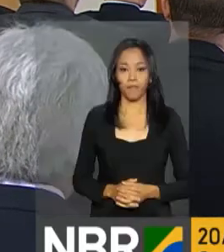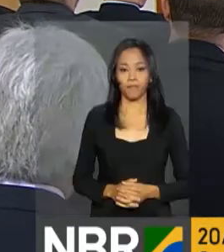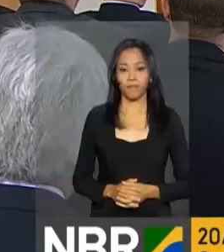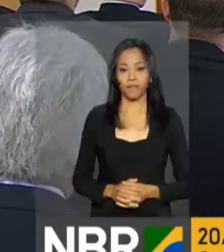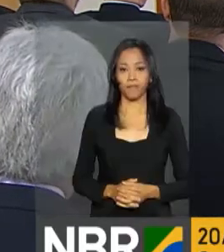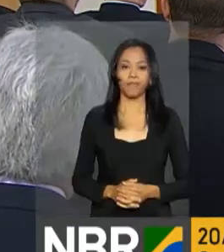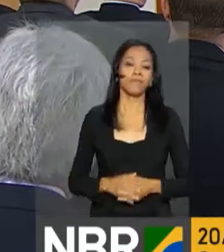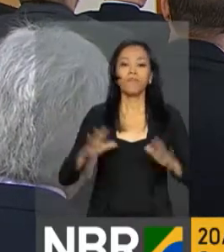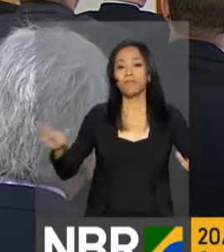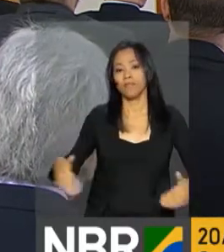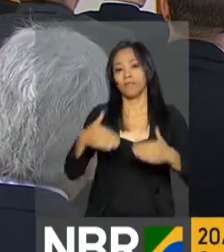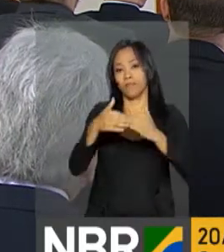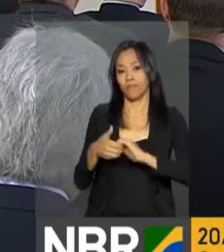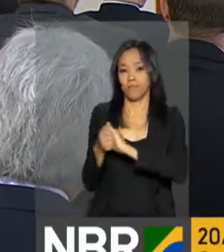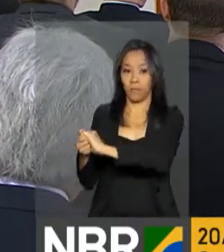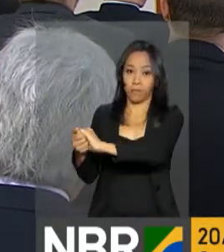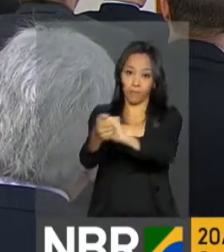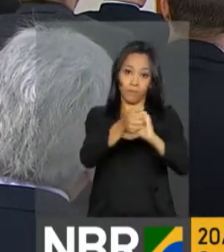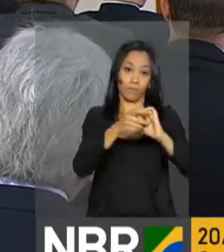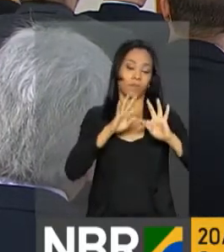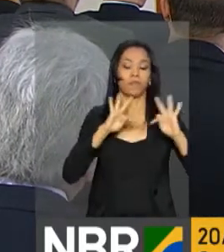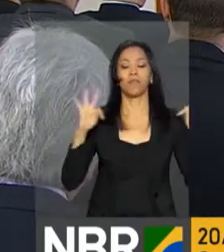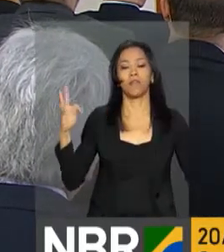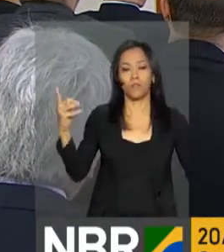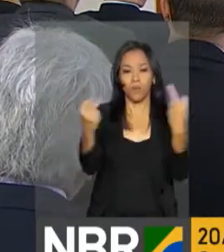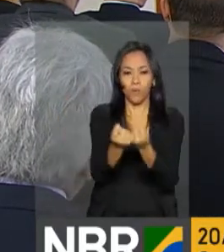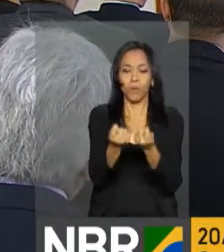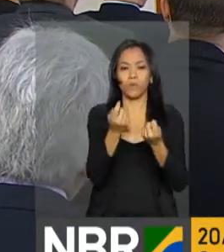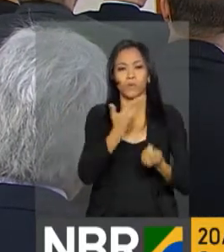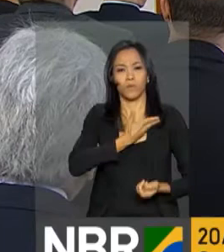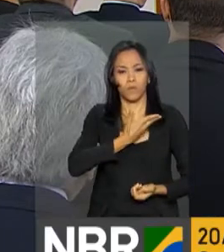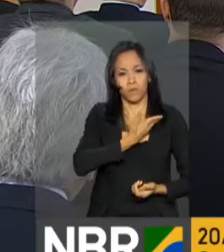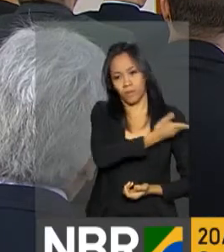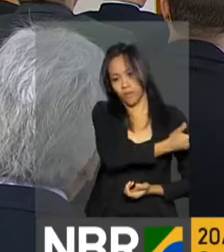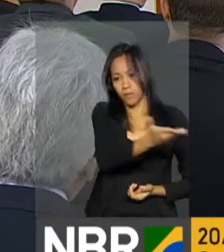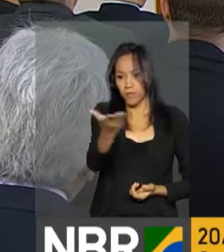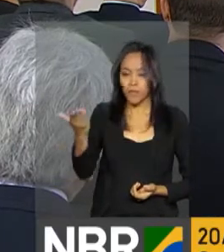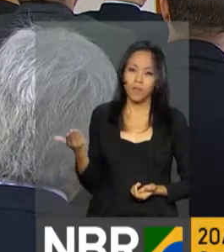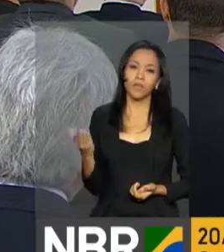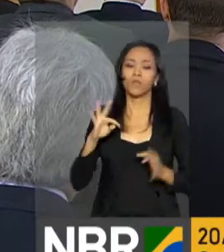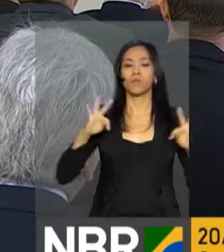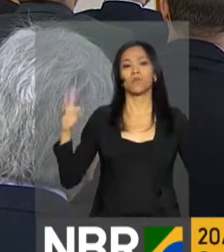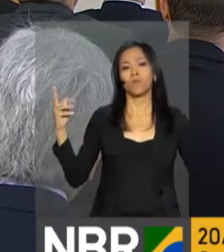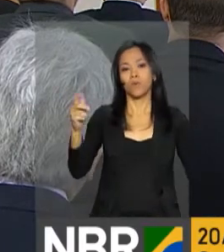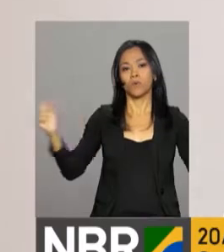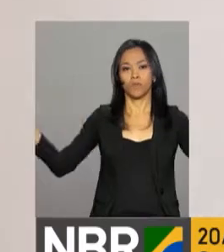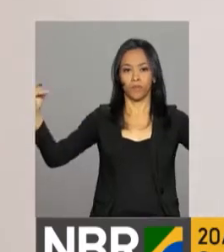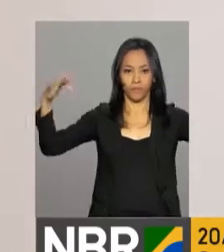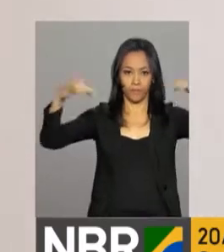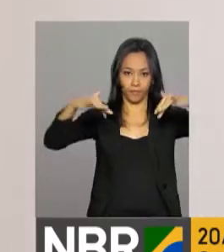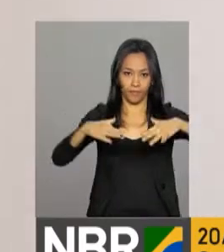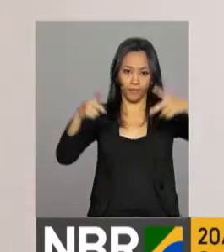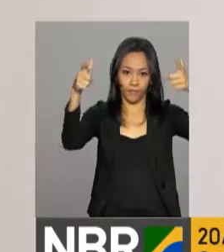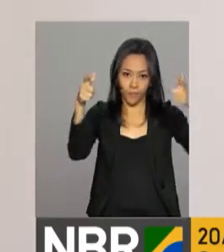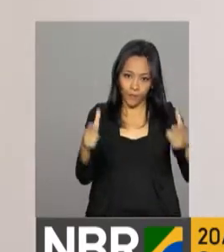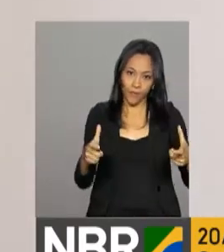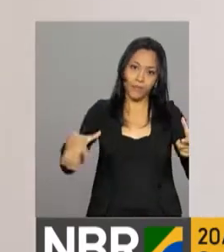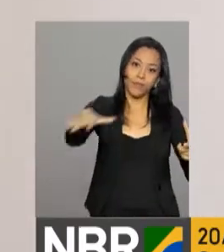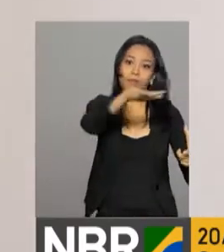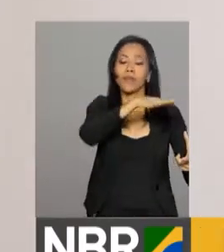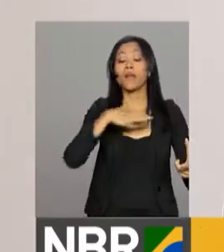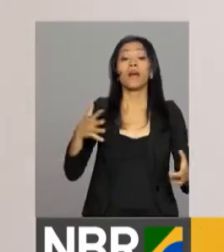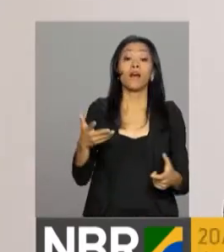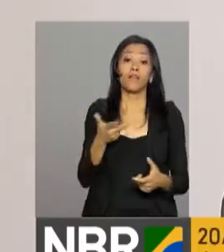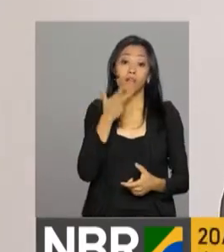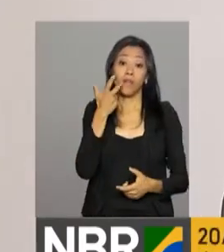amigos estão aqui e os que estão aqui é do plenário não é a dizer naturalmente primeiro lugar